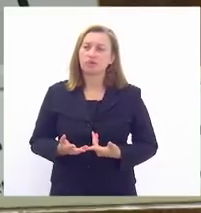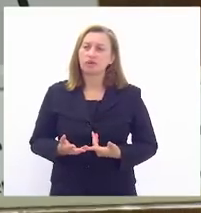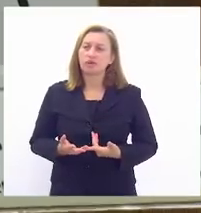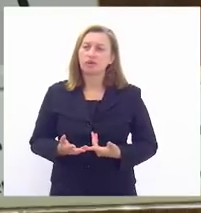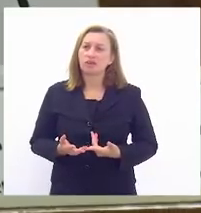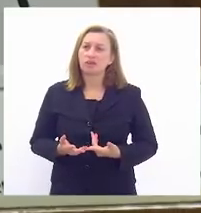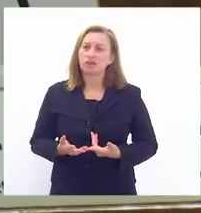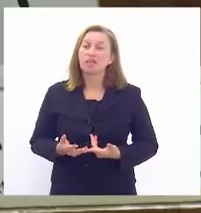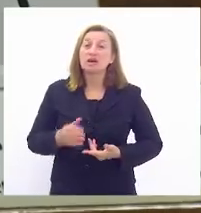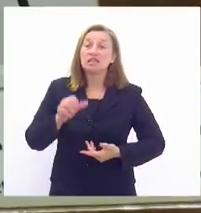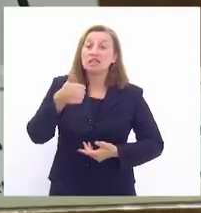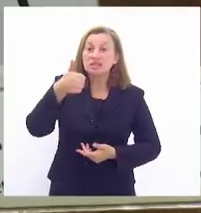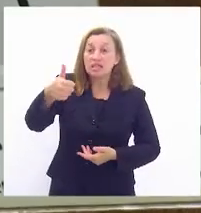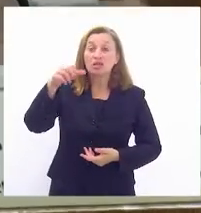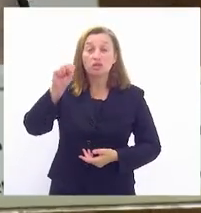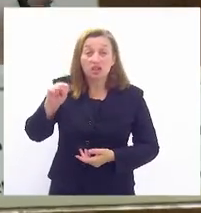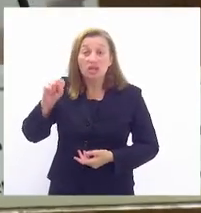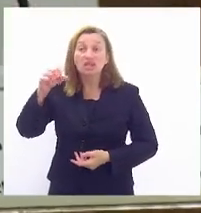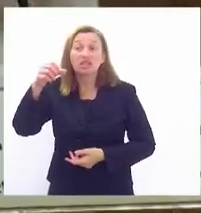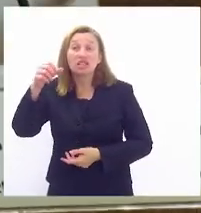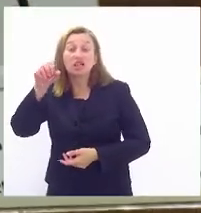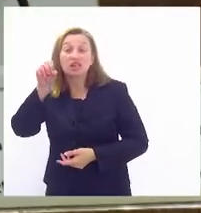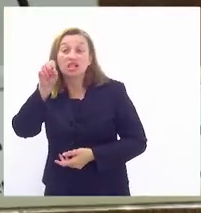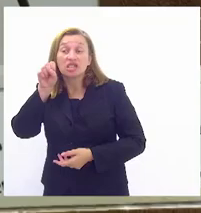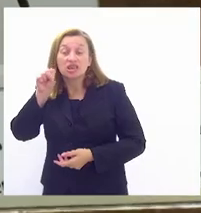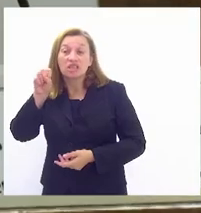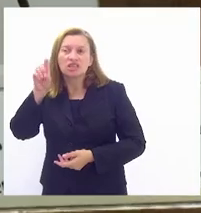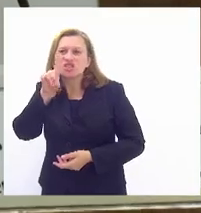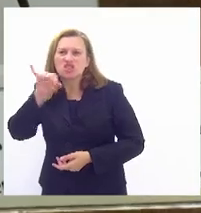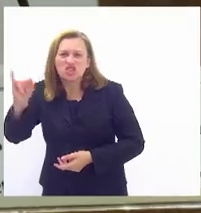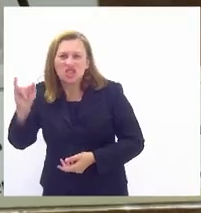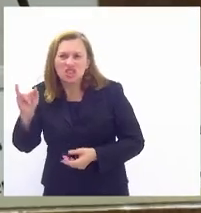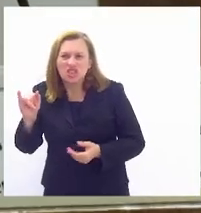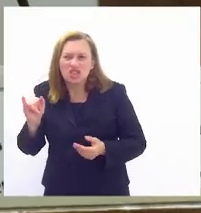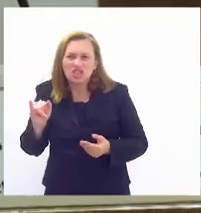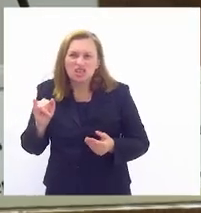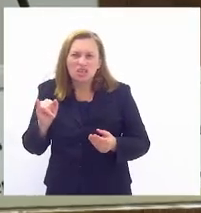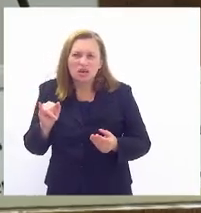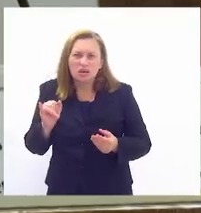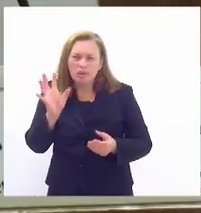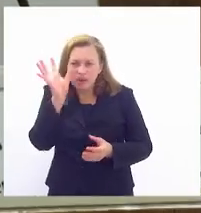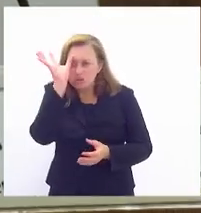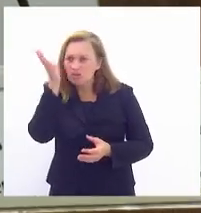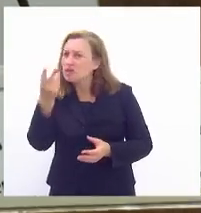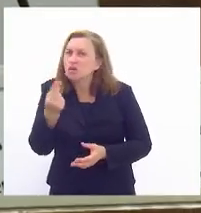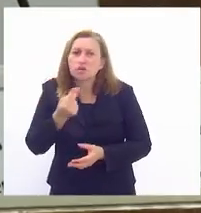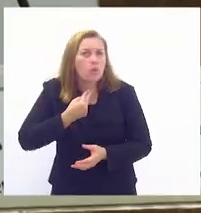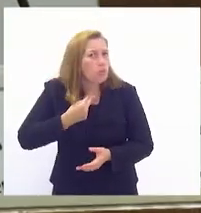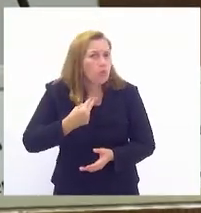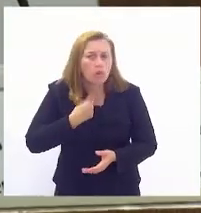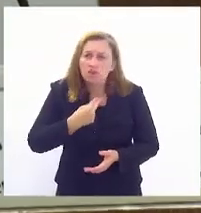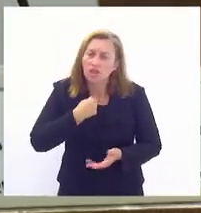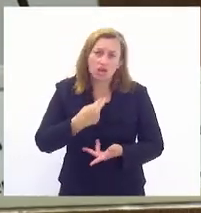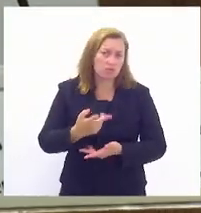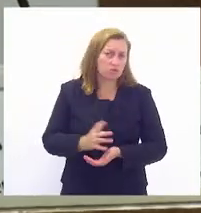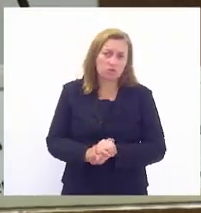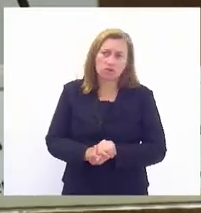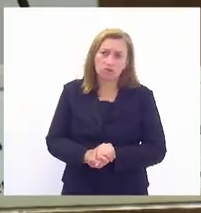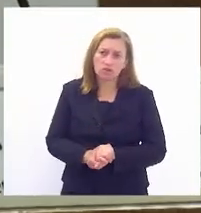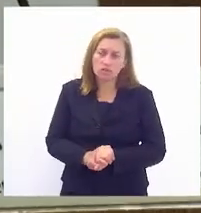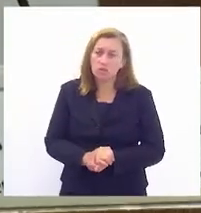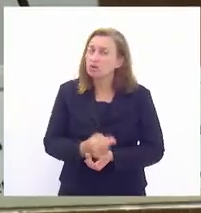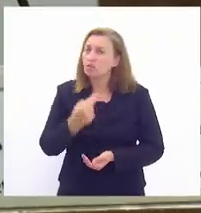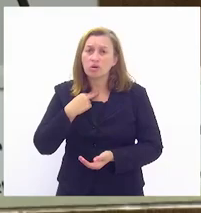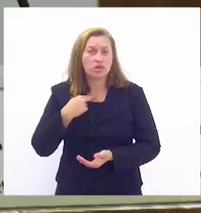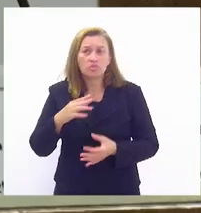180 dias, 6 meses para funcionar. É um absurdo isso, deles. Não podemos, de forma alguma, permitir que isso